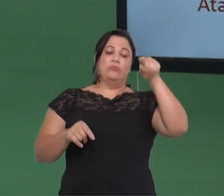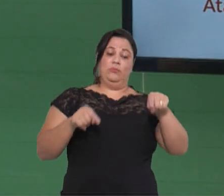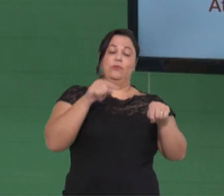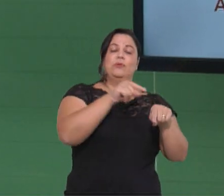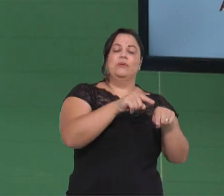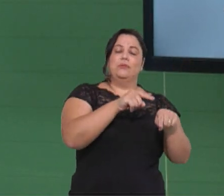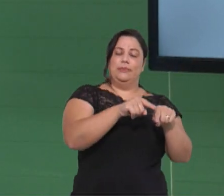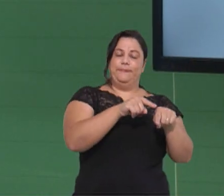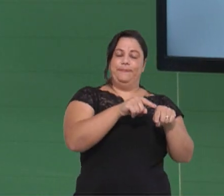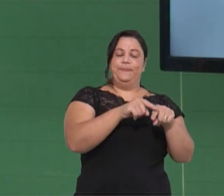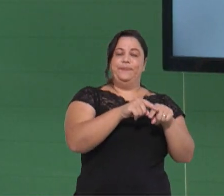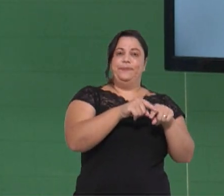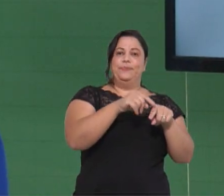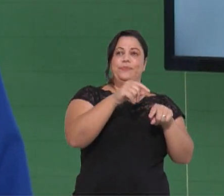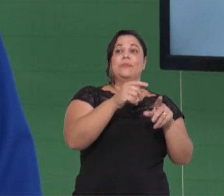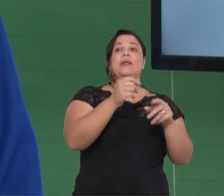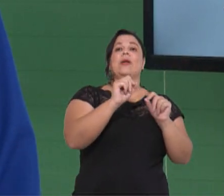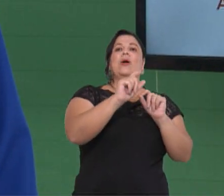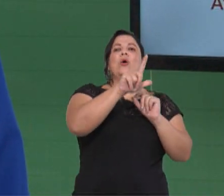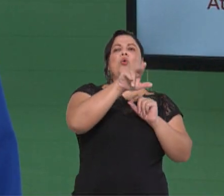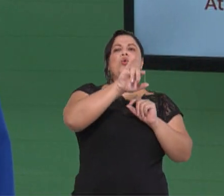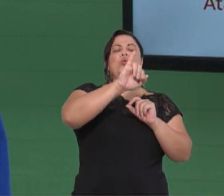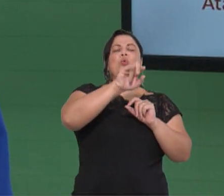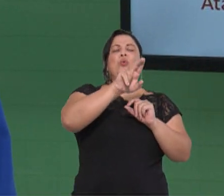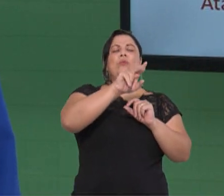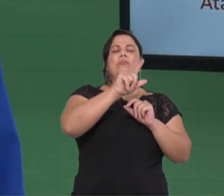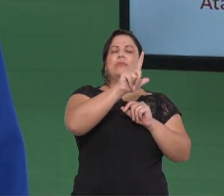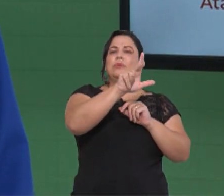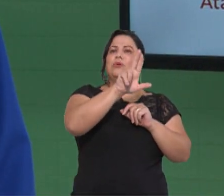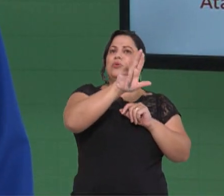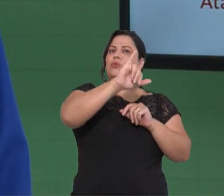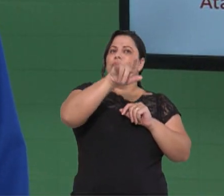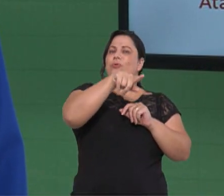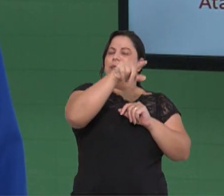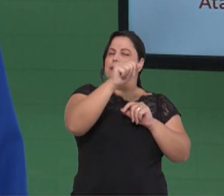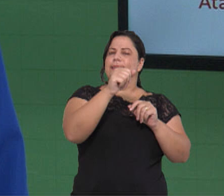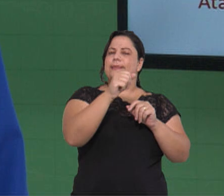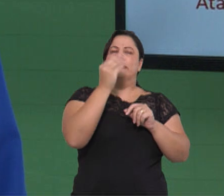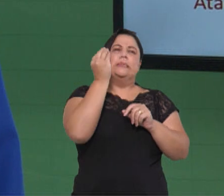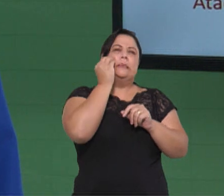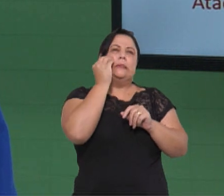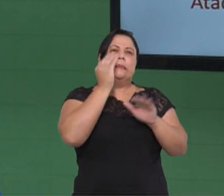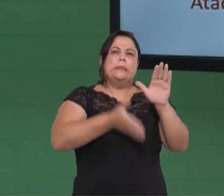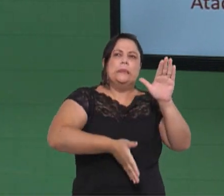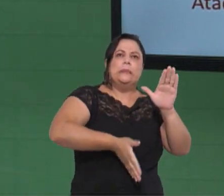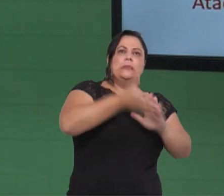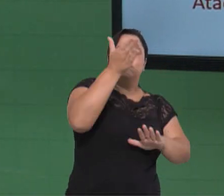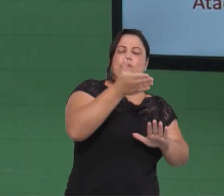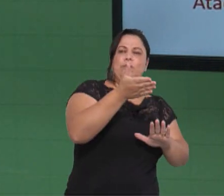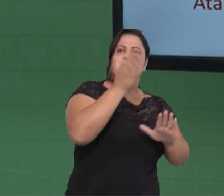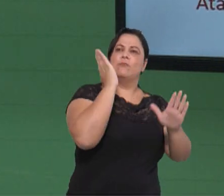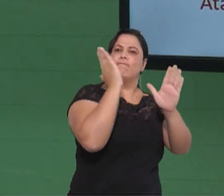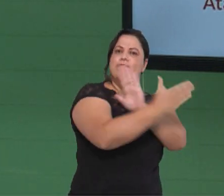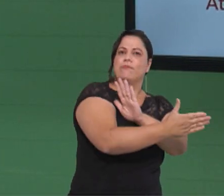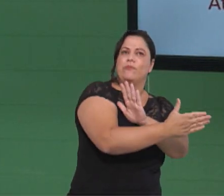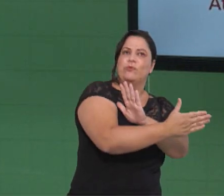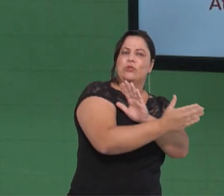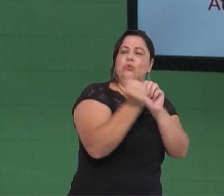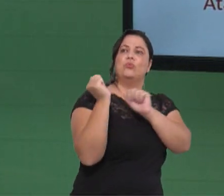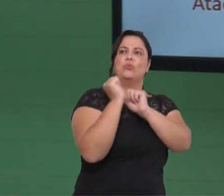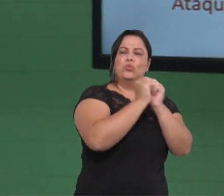na divisa, na fronteira ali com a Áustria. E é levado novamente para